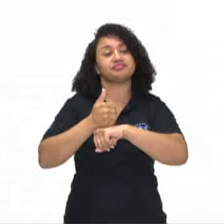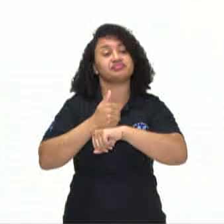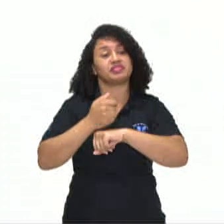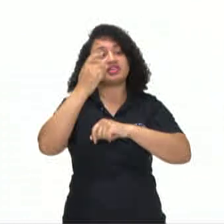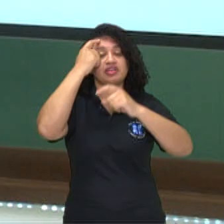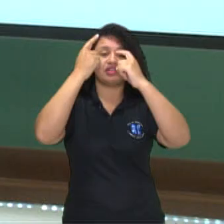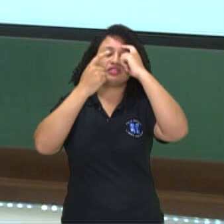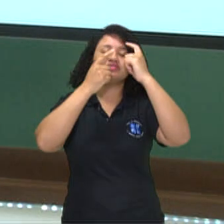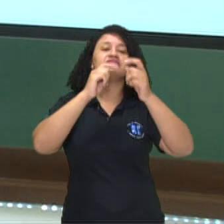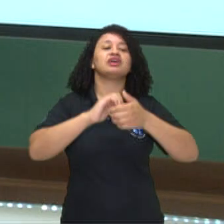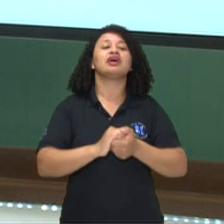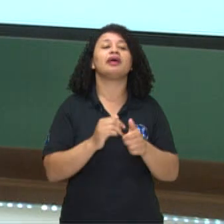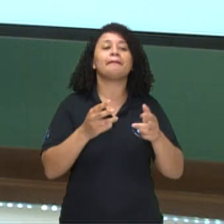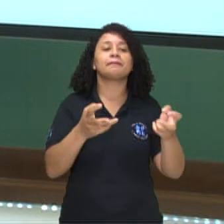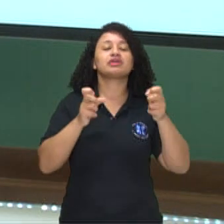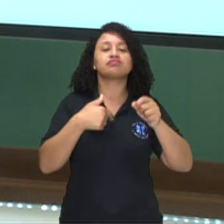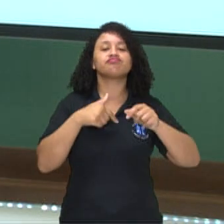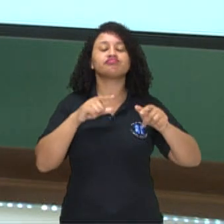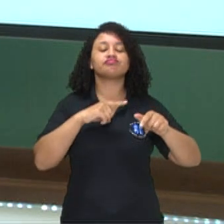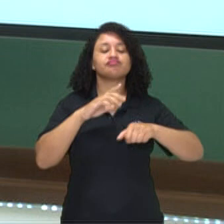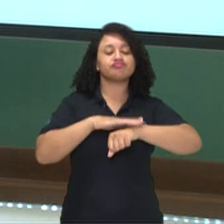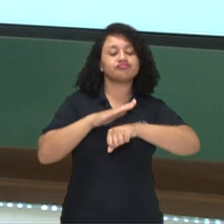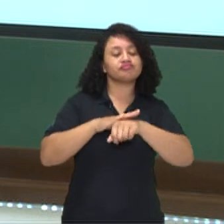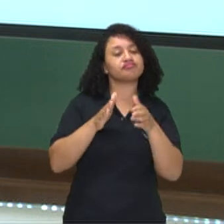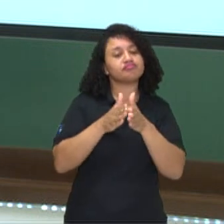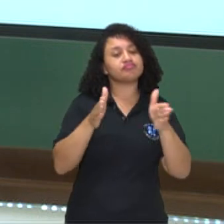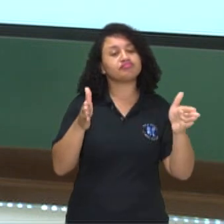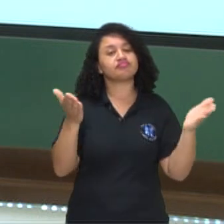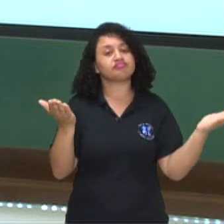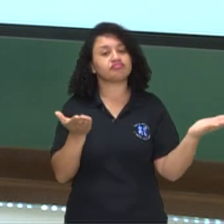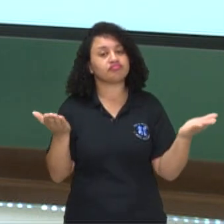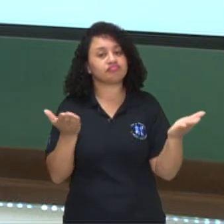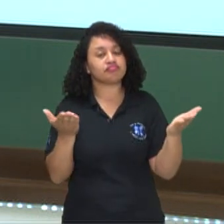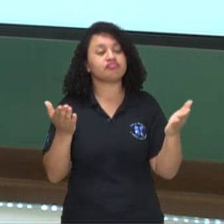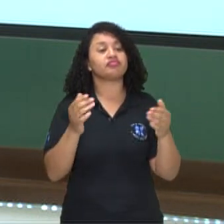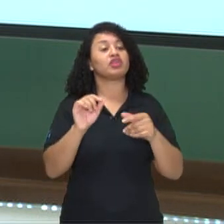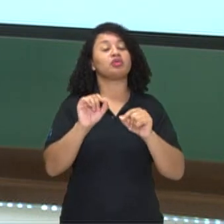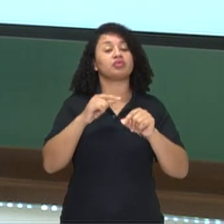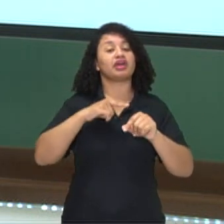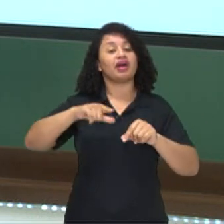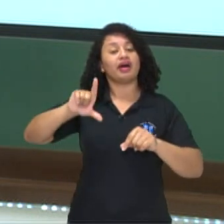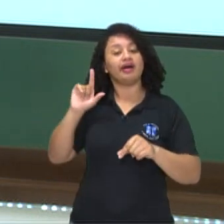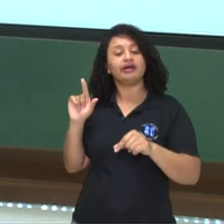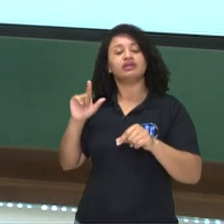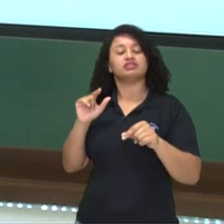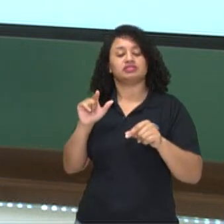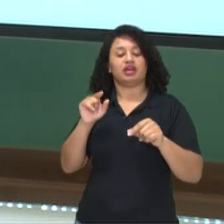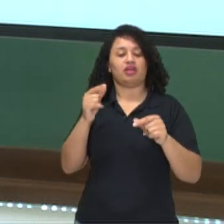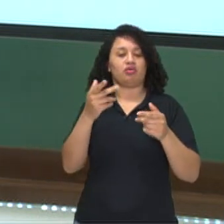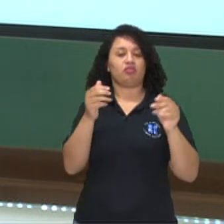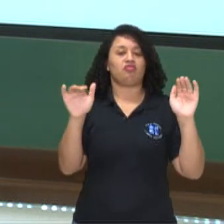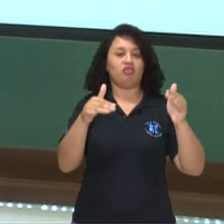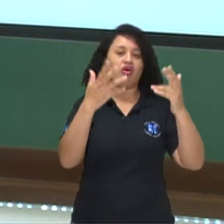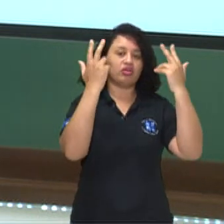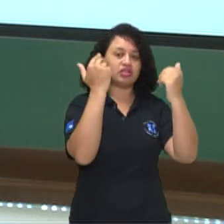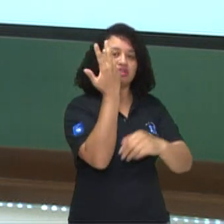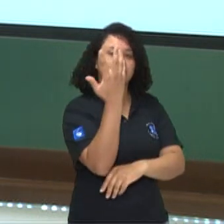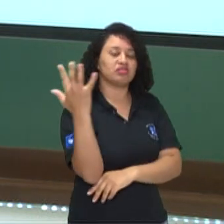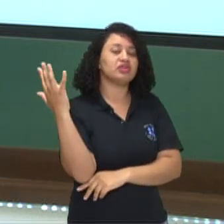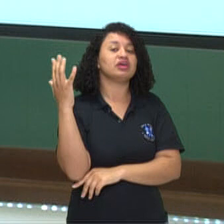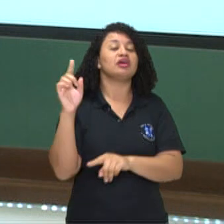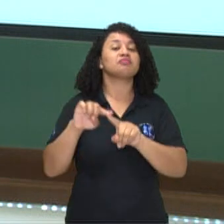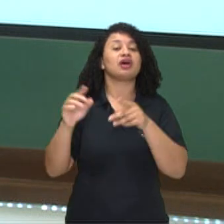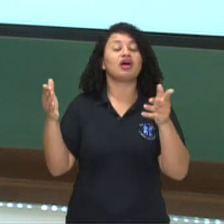percepção do tempo, né, o homem tendo essa nova percepção. O tempo que antes era um tempo da natureza passa a ser um tempo